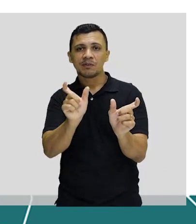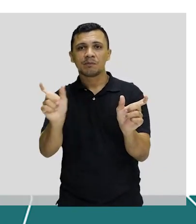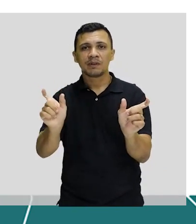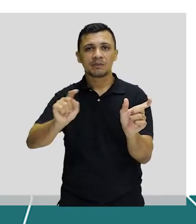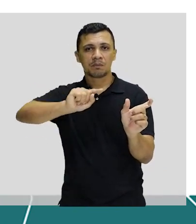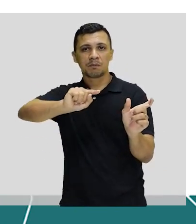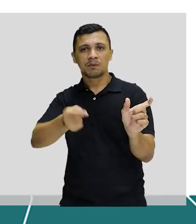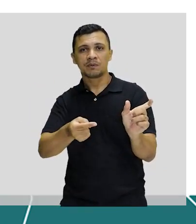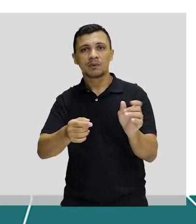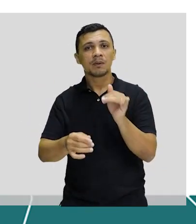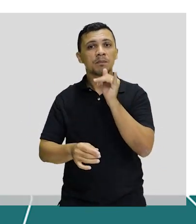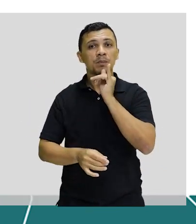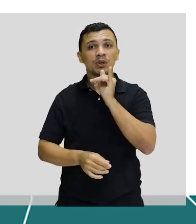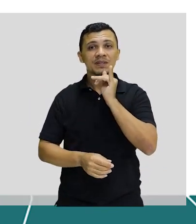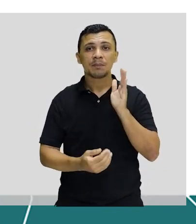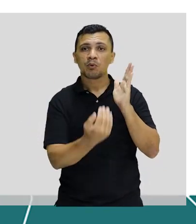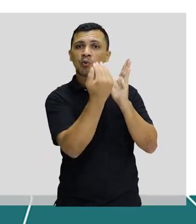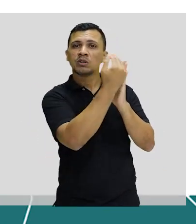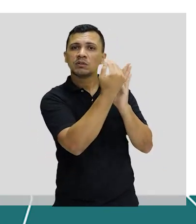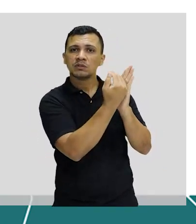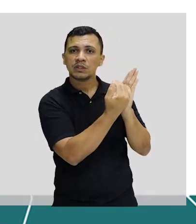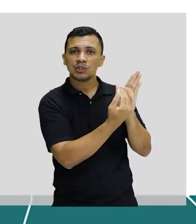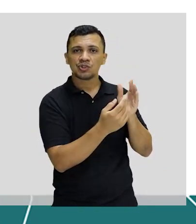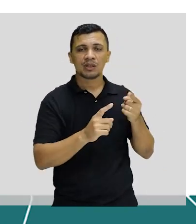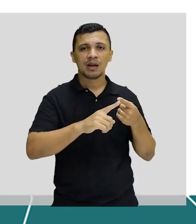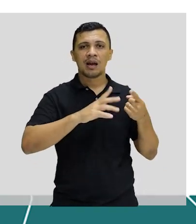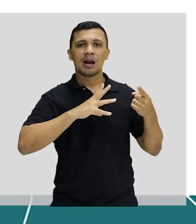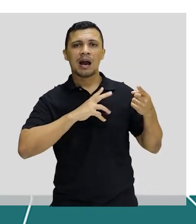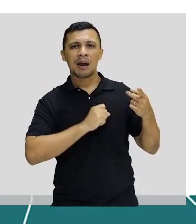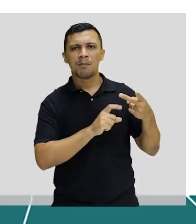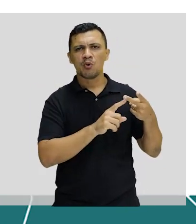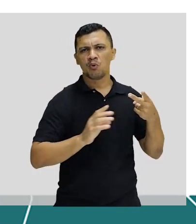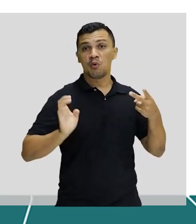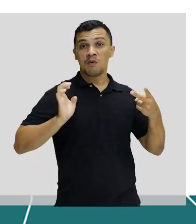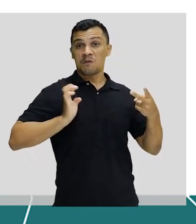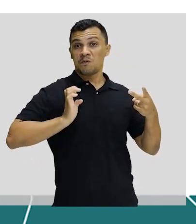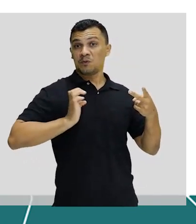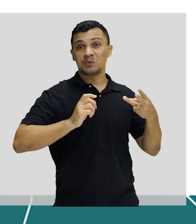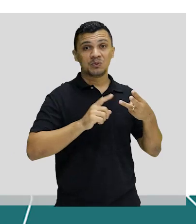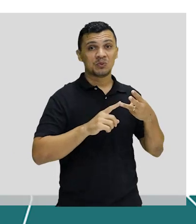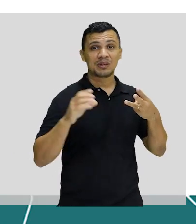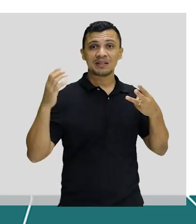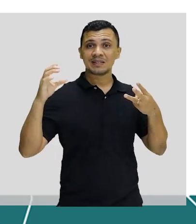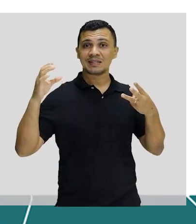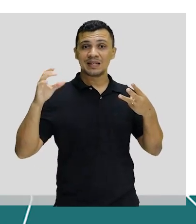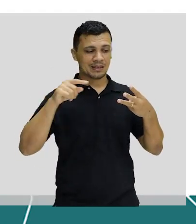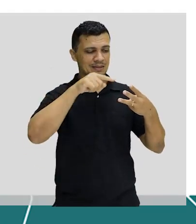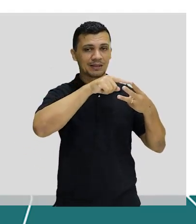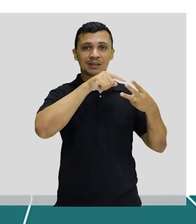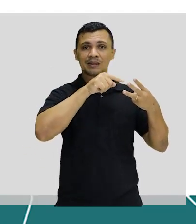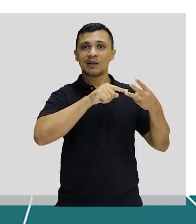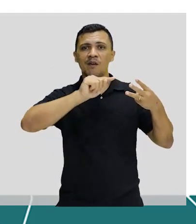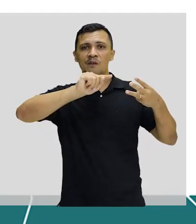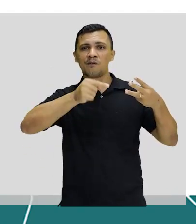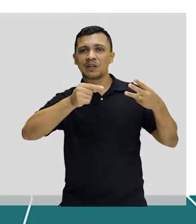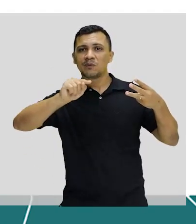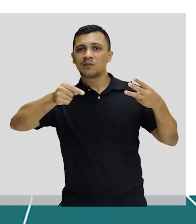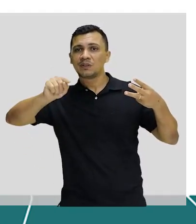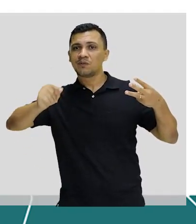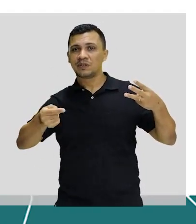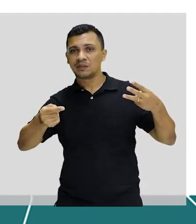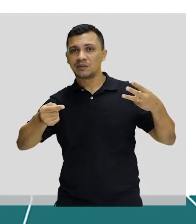Uma lista, por exemplo, amor, fortuna, ciência. Apenas isso não traz felicidade.